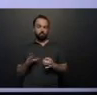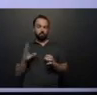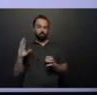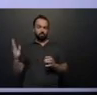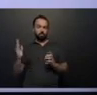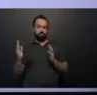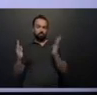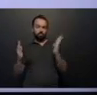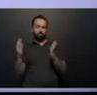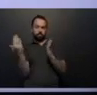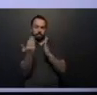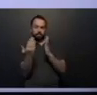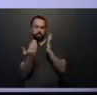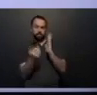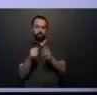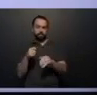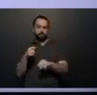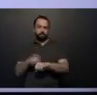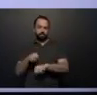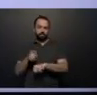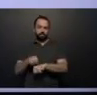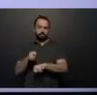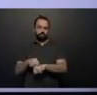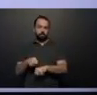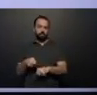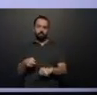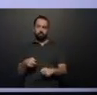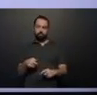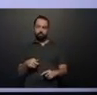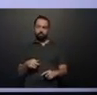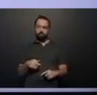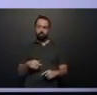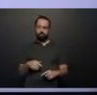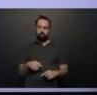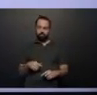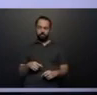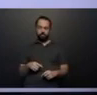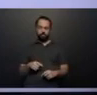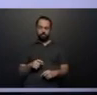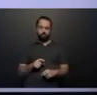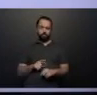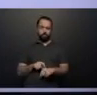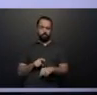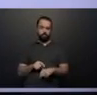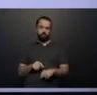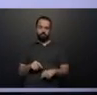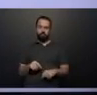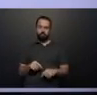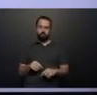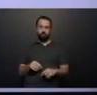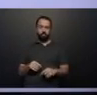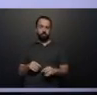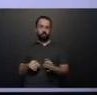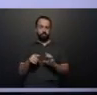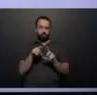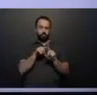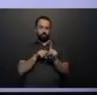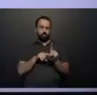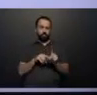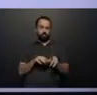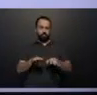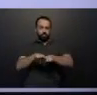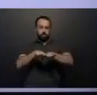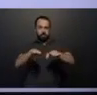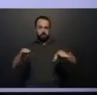paredes resistentes, né, ao próprio material e a altas temperaturas, bancadas